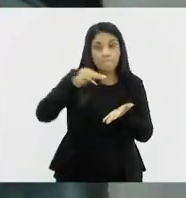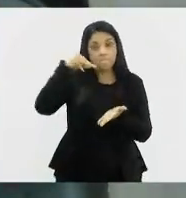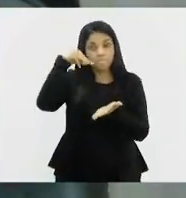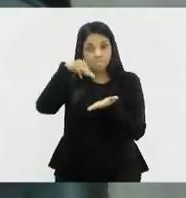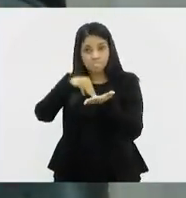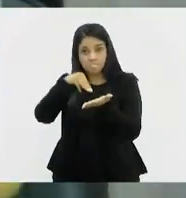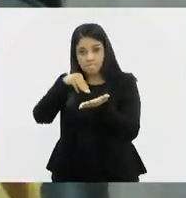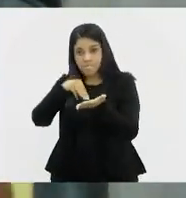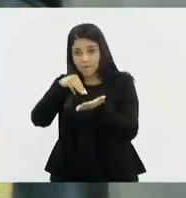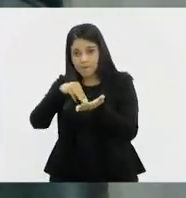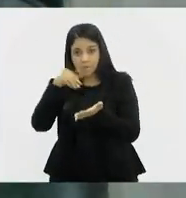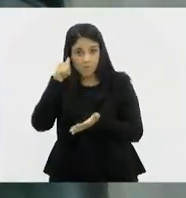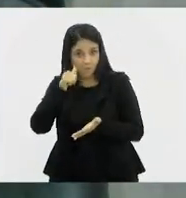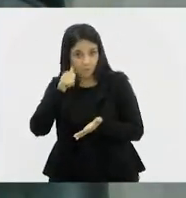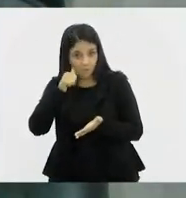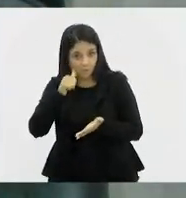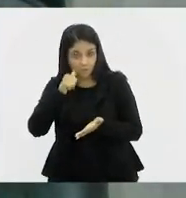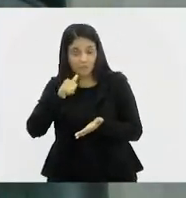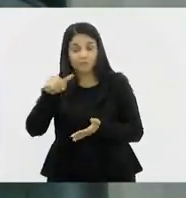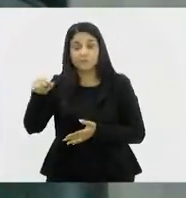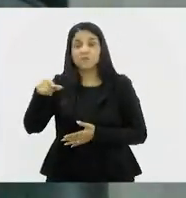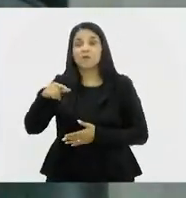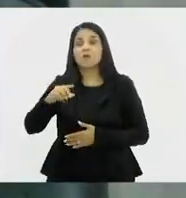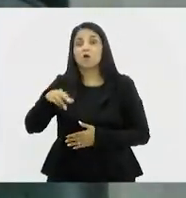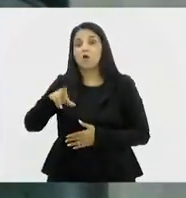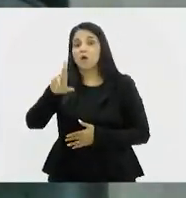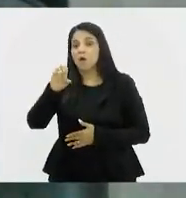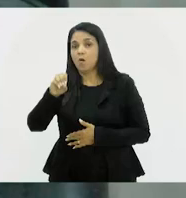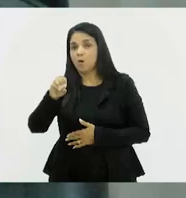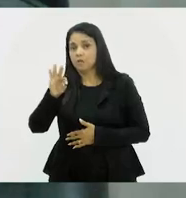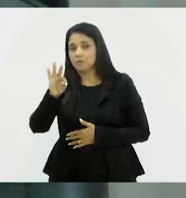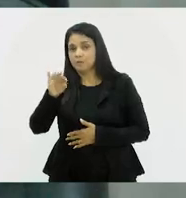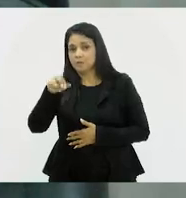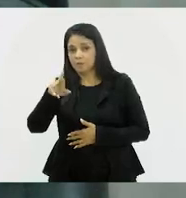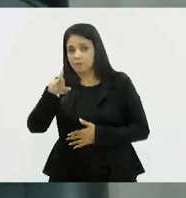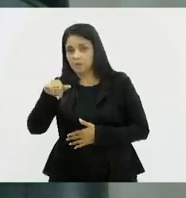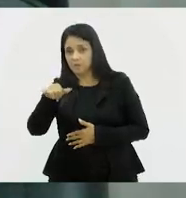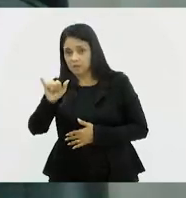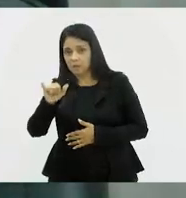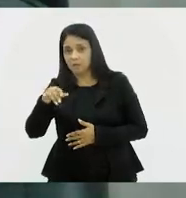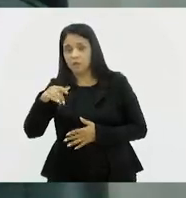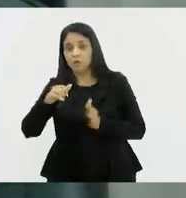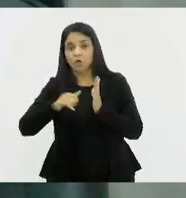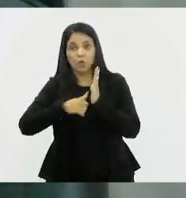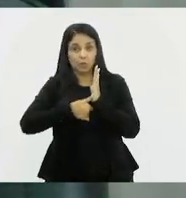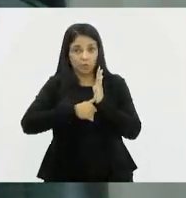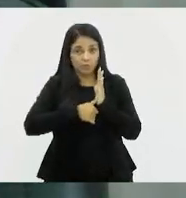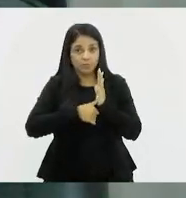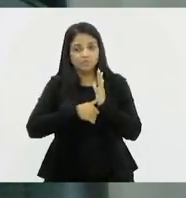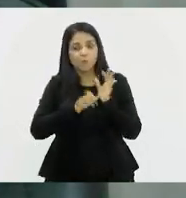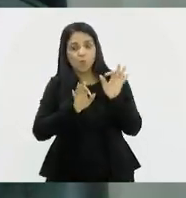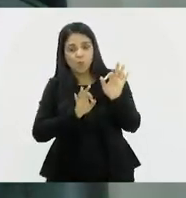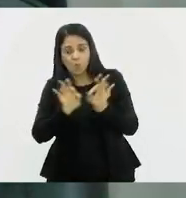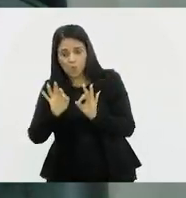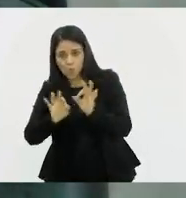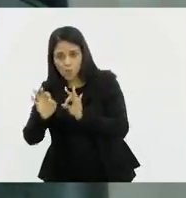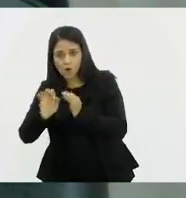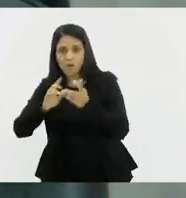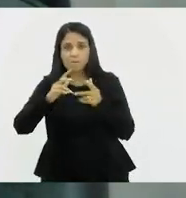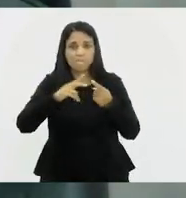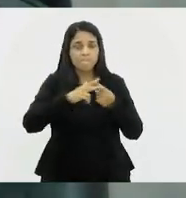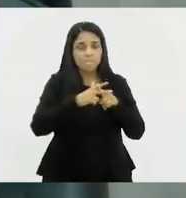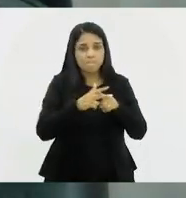eles conseguiram fazer uma série de modificações que levou a Organização Mundial da